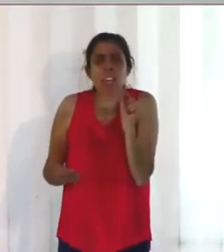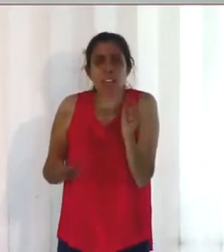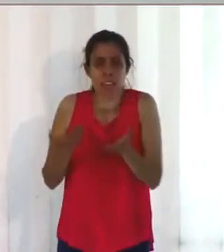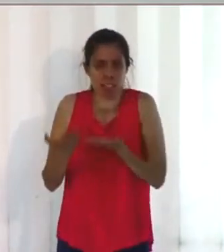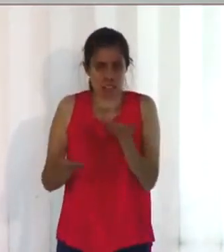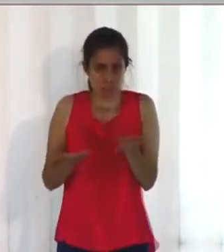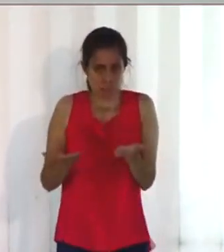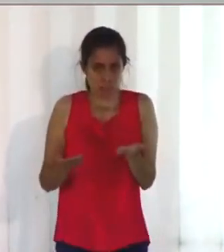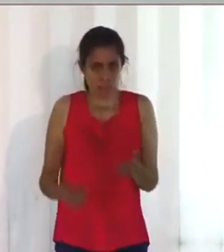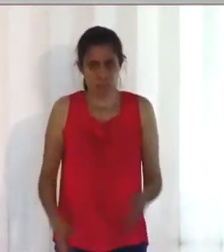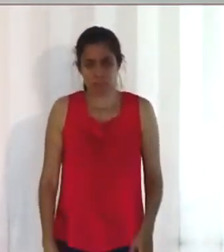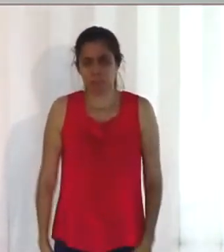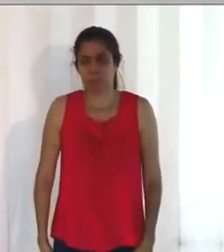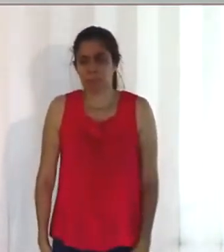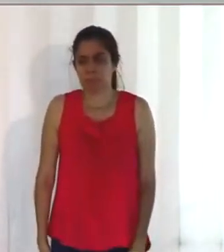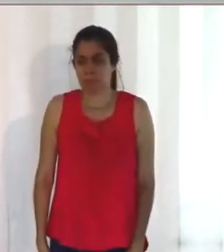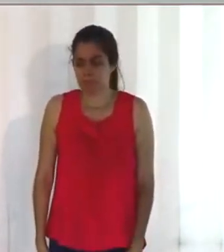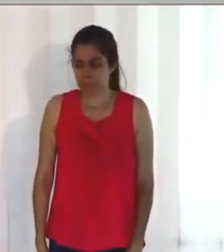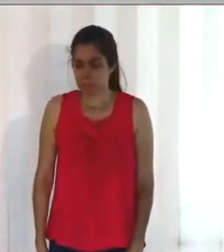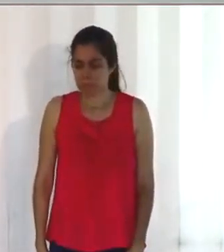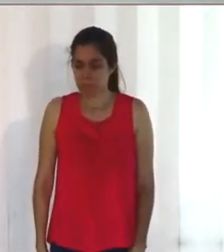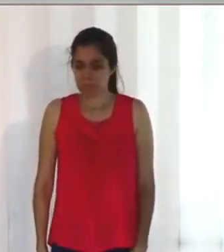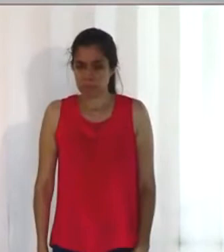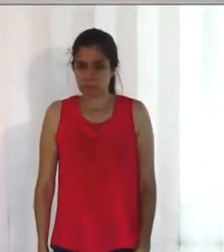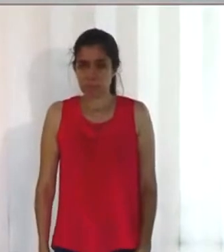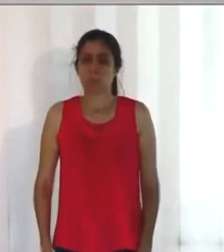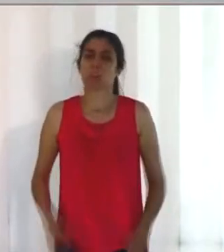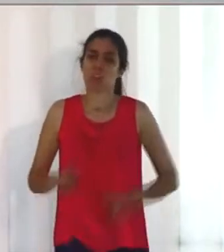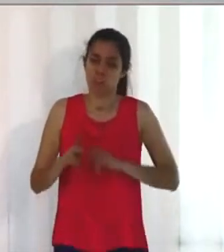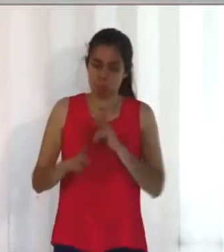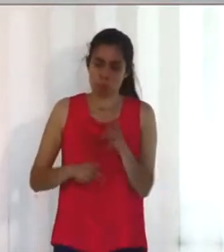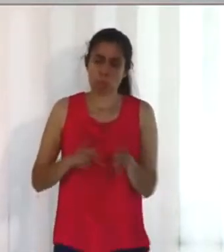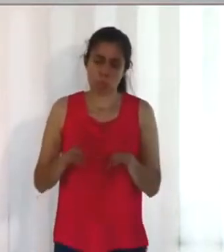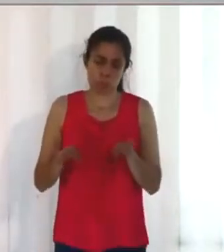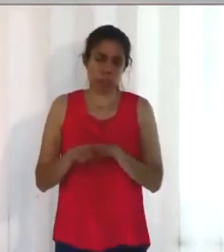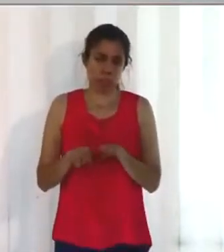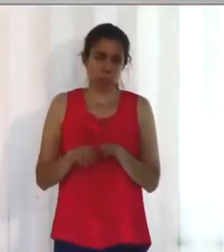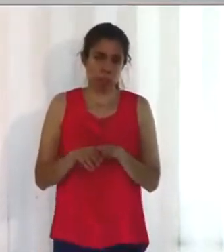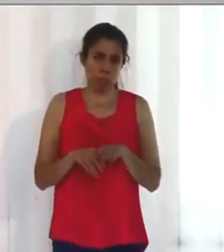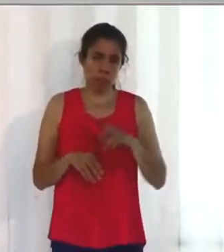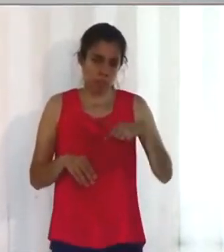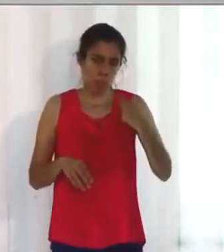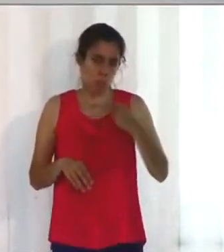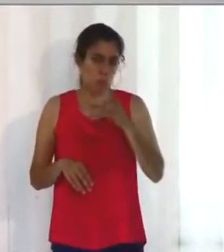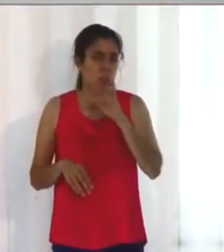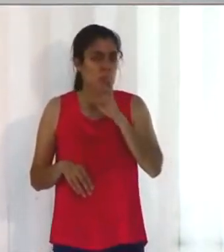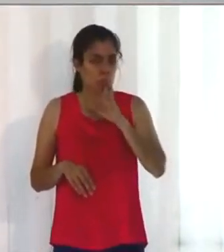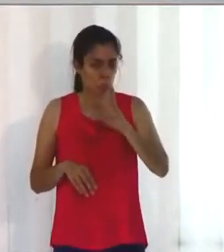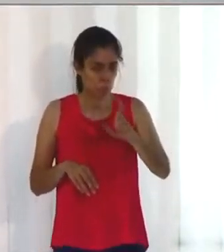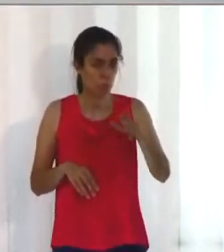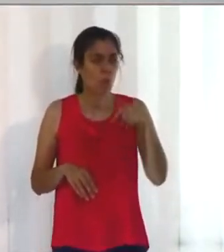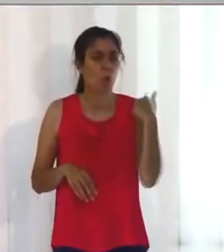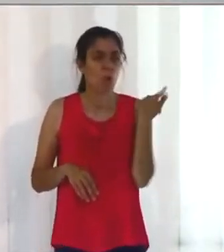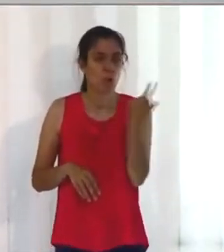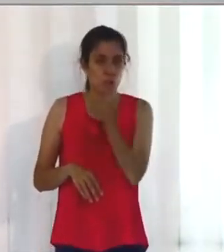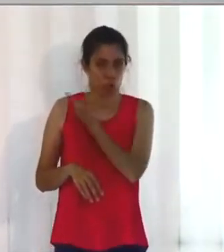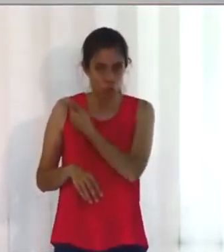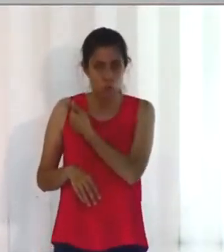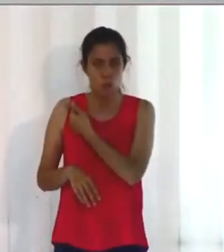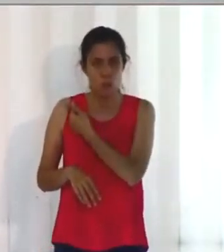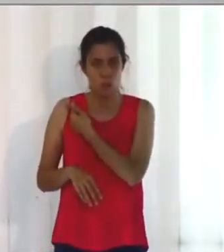quer ouvir. O povo diz, Josué, nós também, nós em nossas casas, né? Embora o povo não diz isso, mas a expressão lá é,